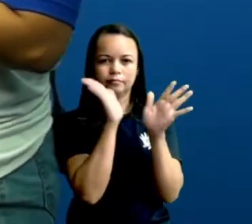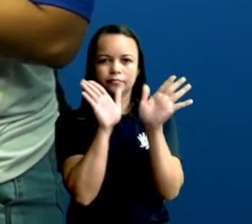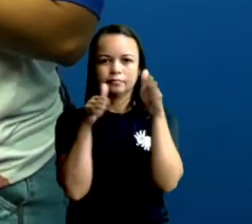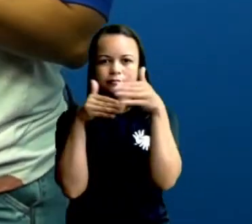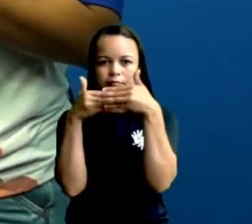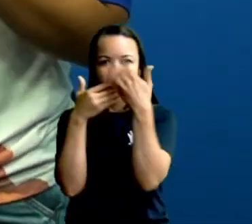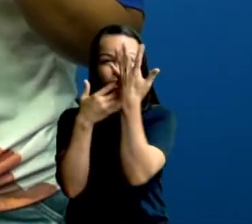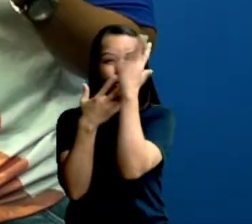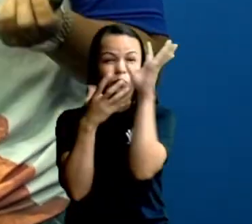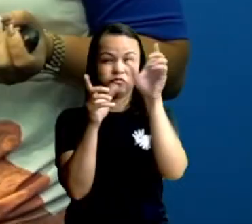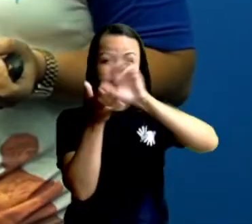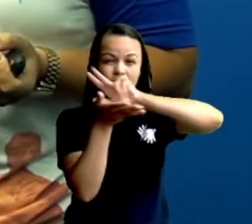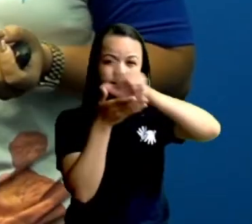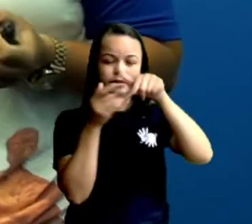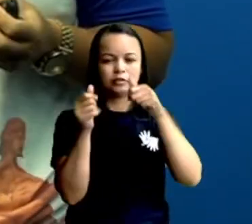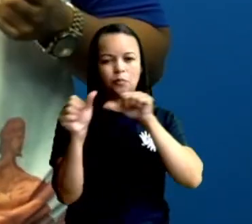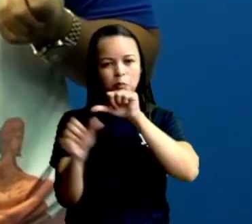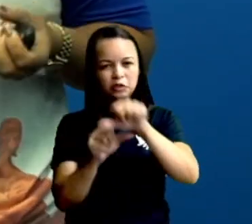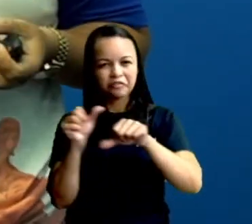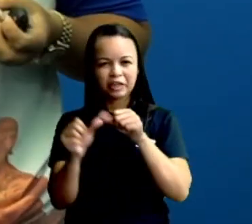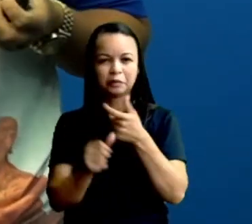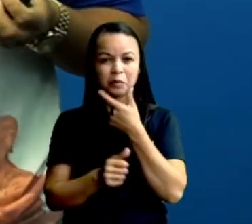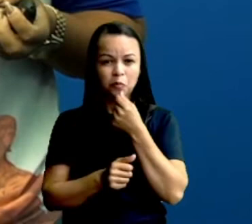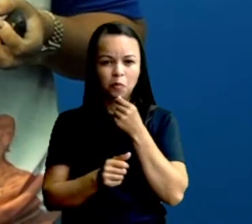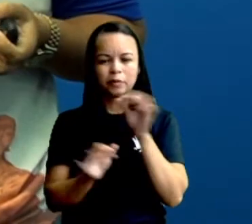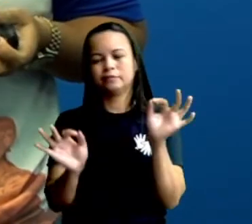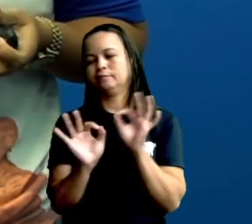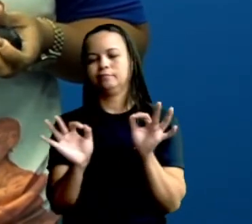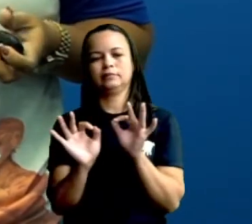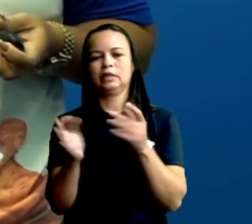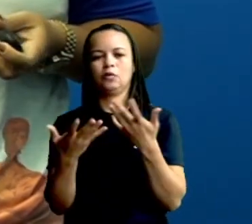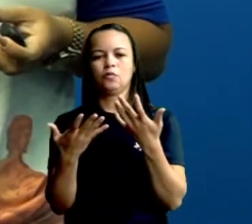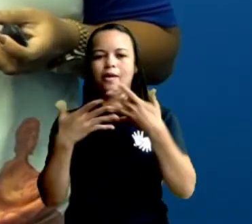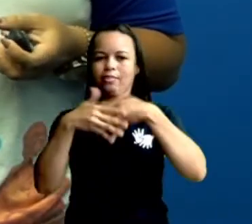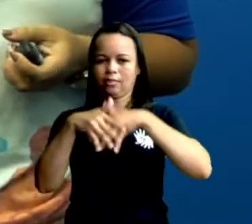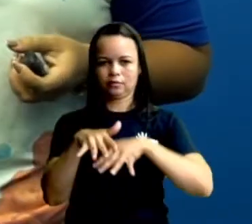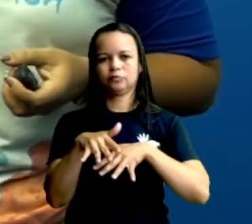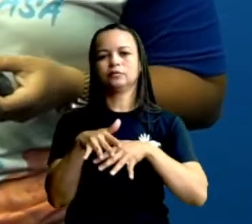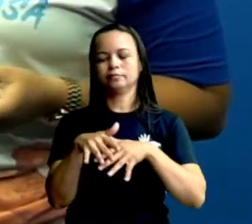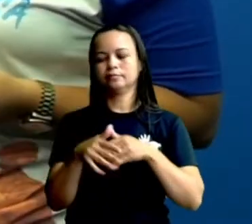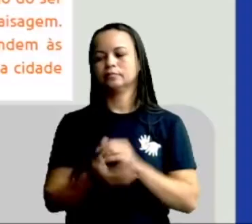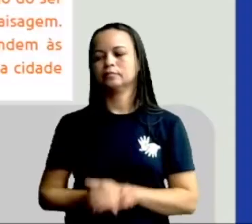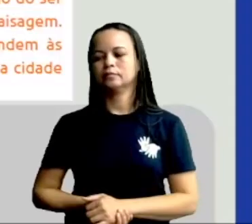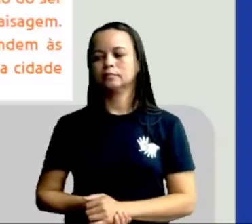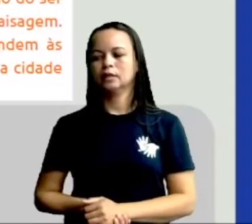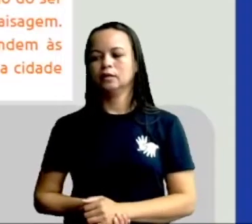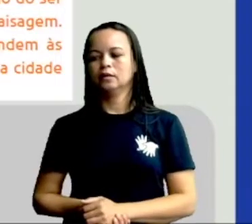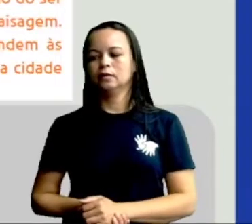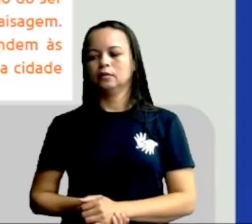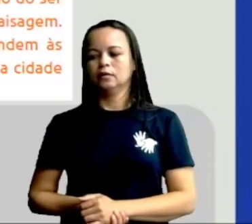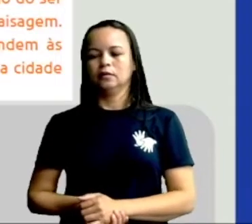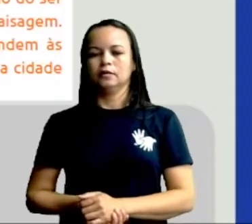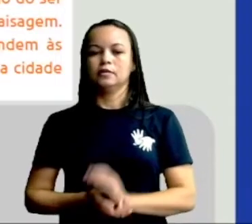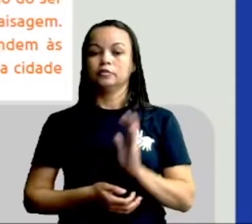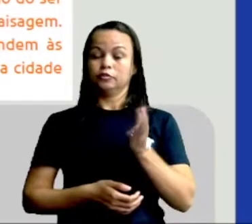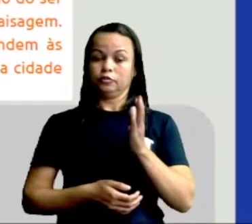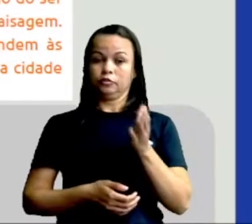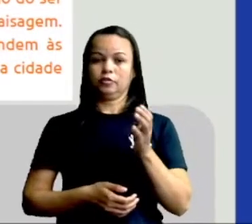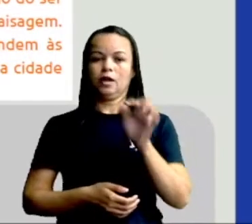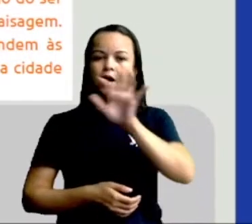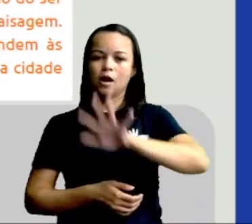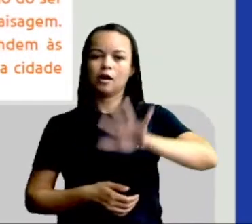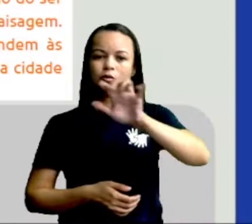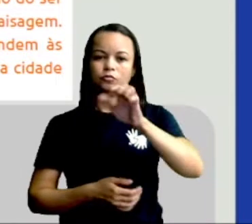não foi modificado pelo homem é uma paisagem natural já paisagem cultural brasileiro